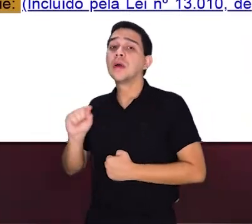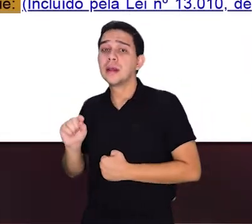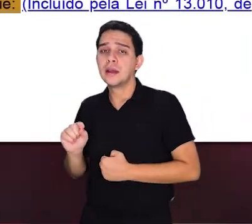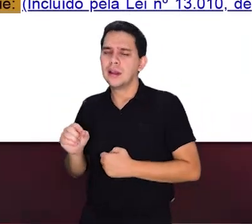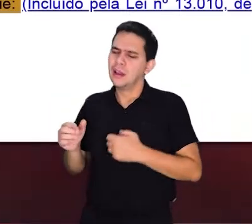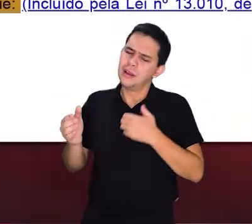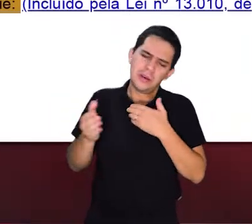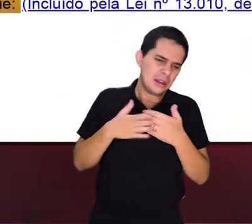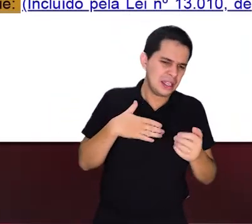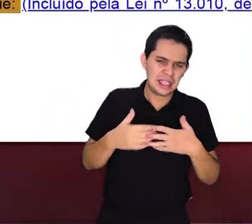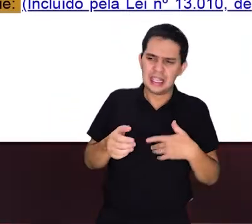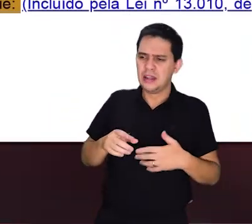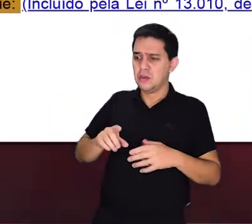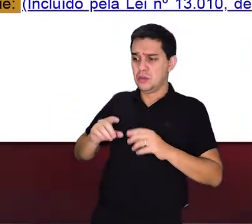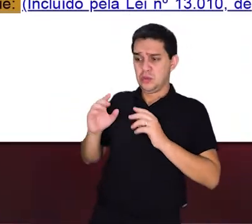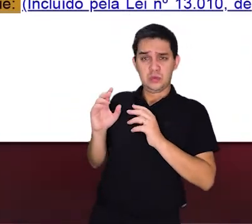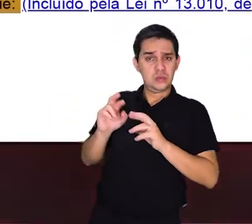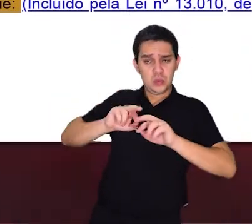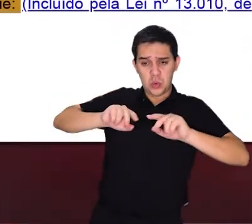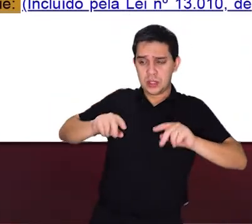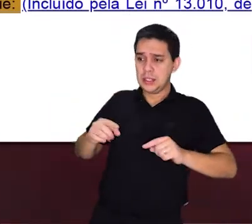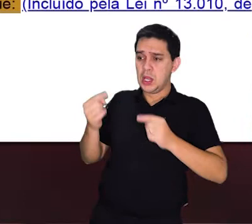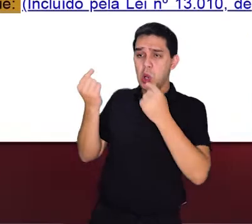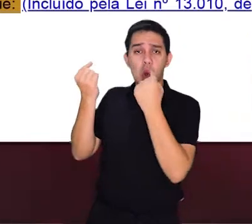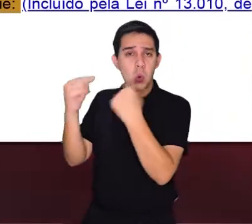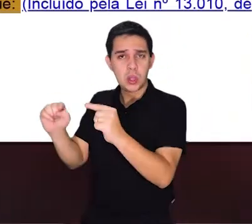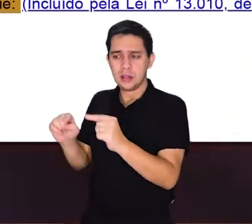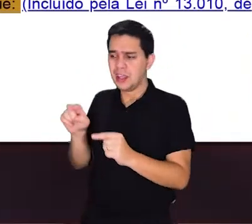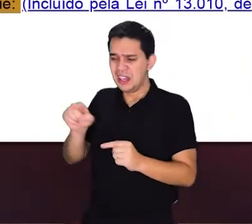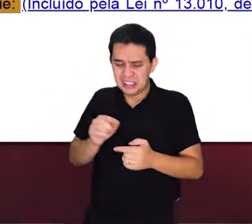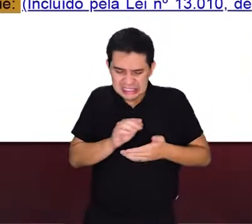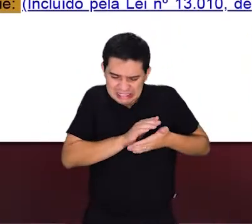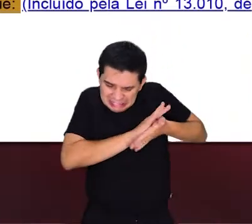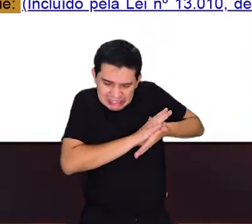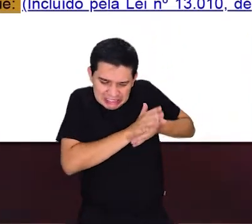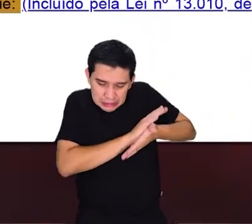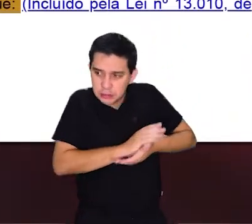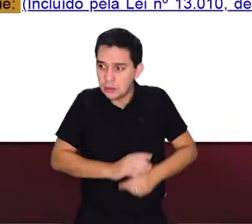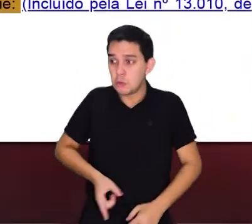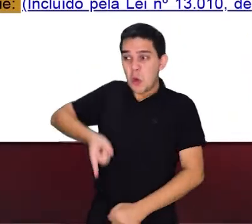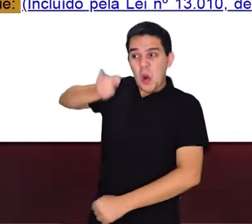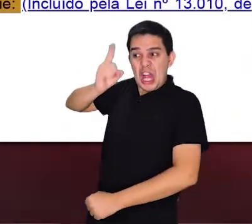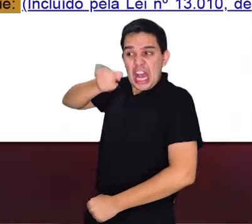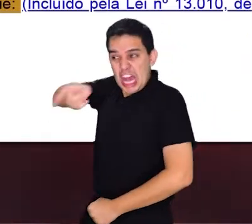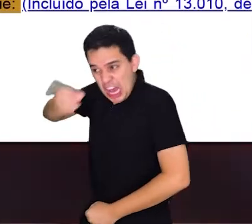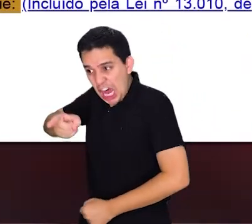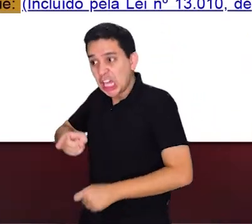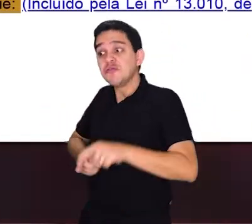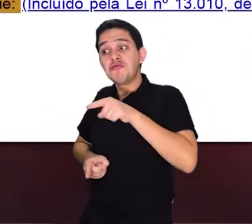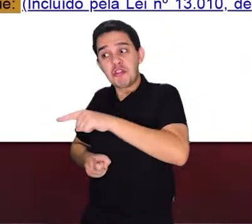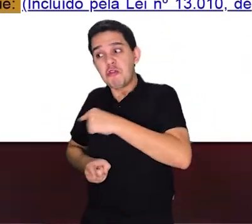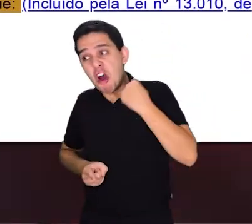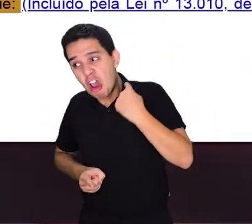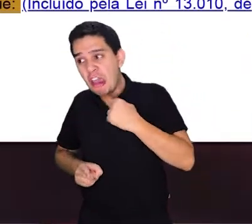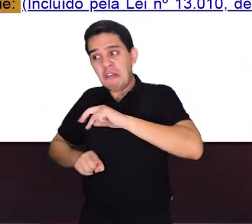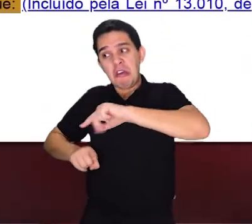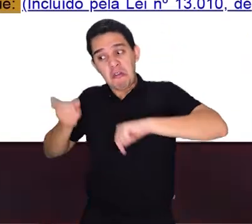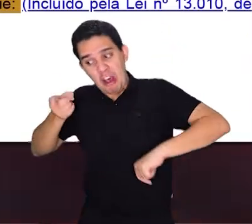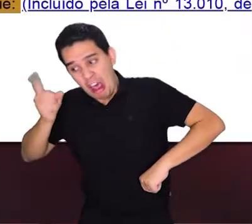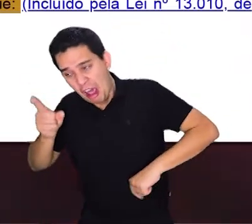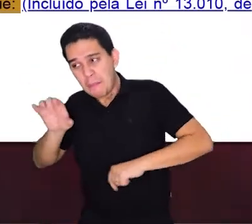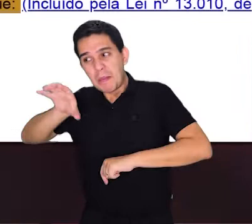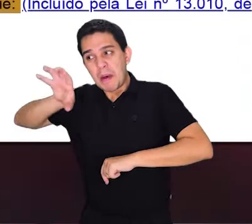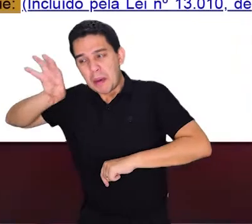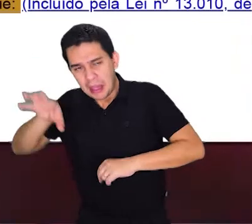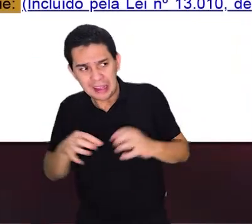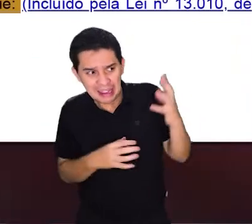forma de tratamento que o adolescente, que leve, né, humilhação ou ameace gravemente esse adolescente, ou